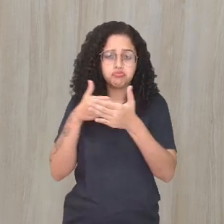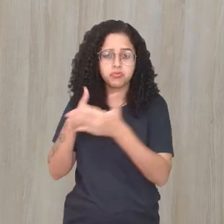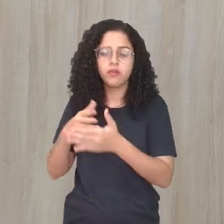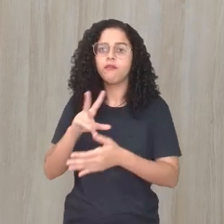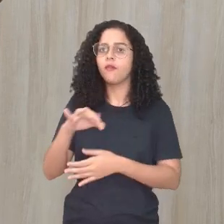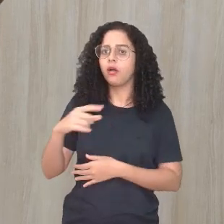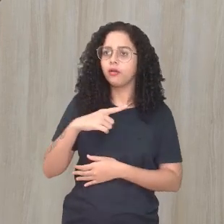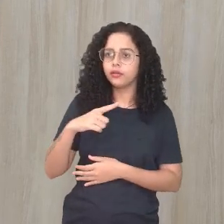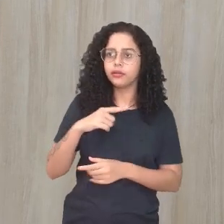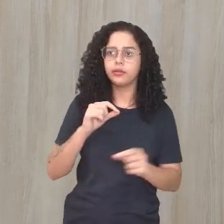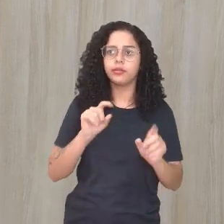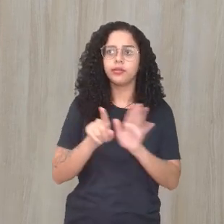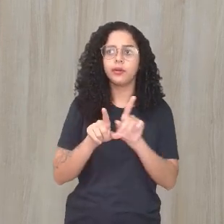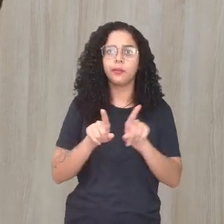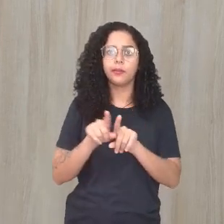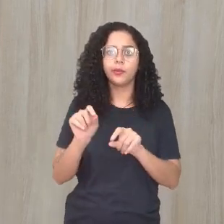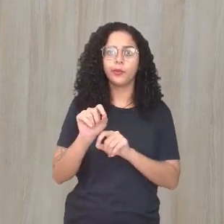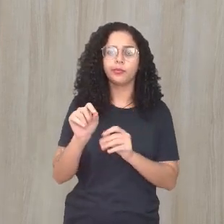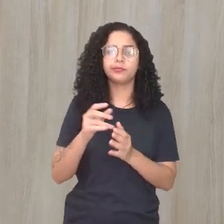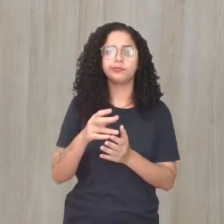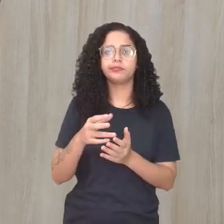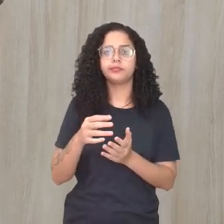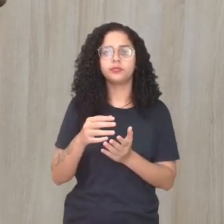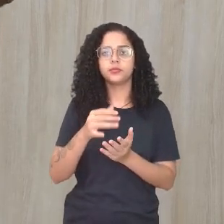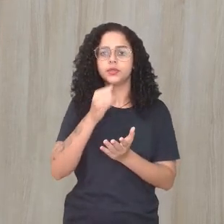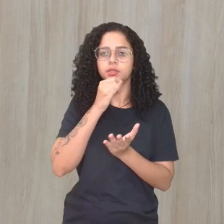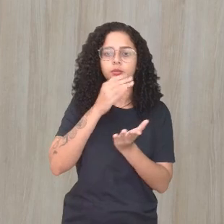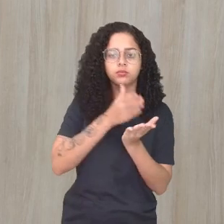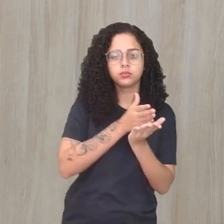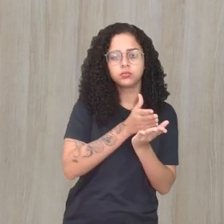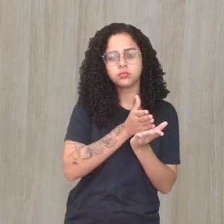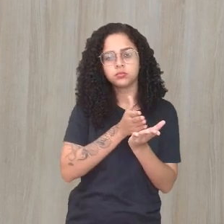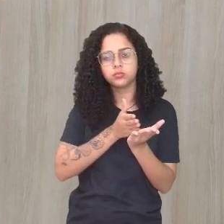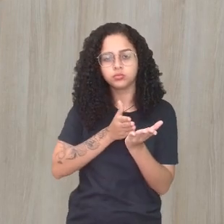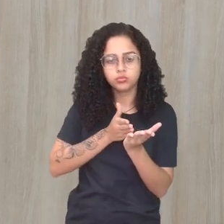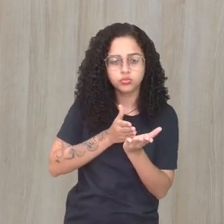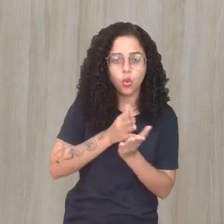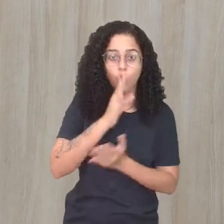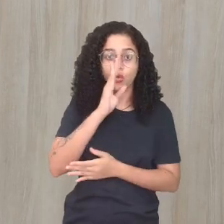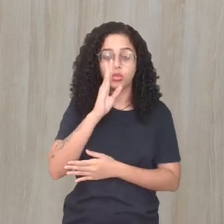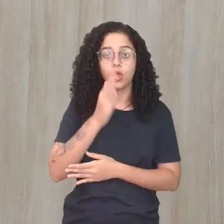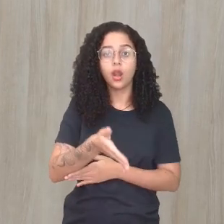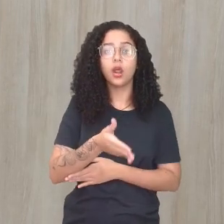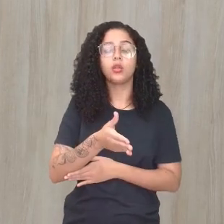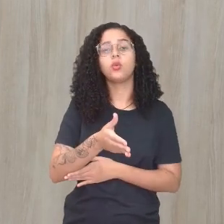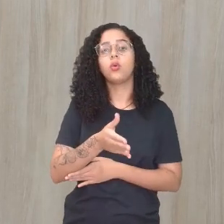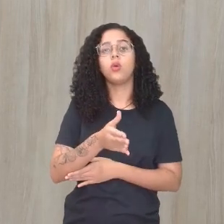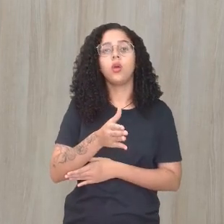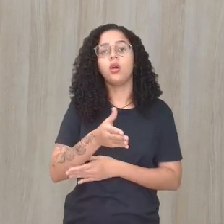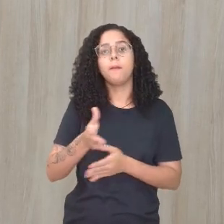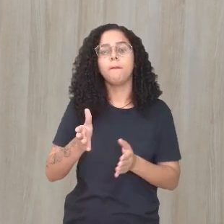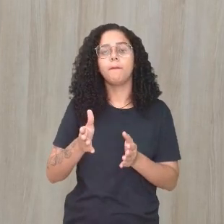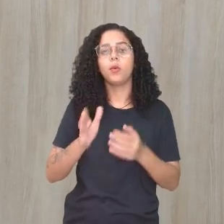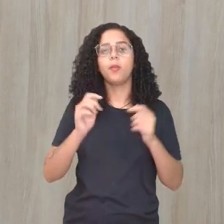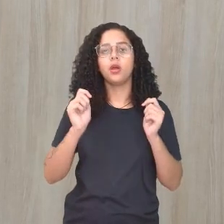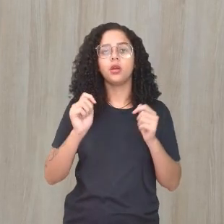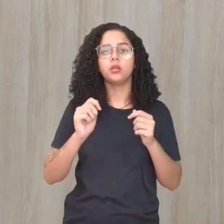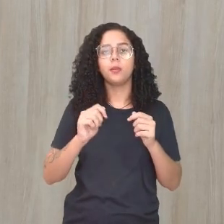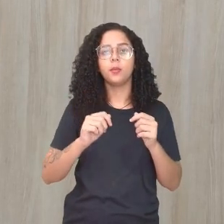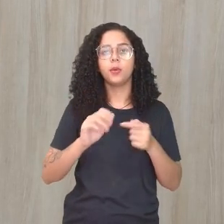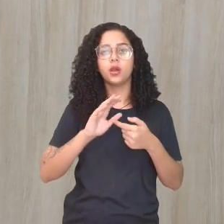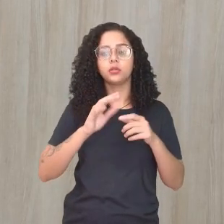haver todo também um direcionamento para propaganda governamental. Então, a gente vai ver isso. Mas aí, ó,